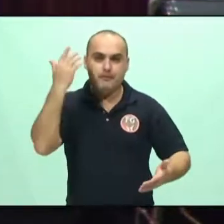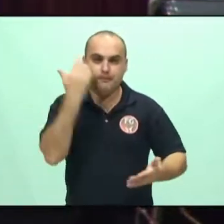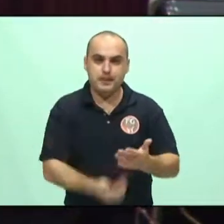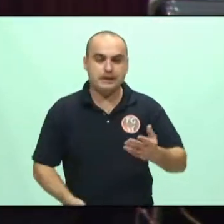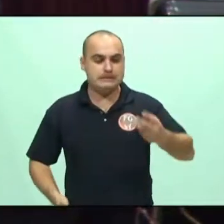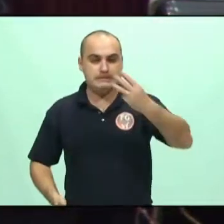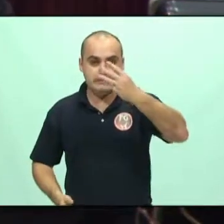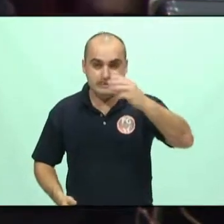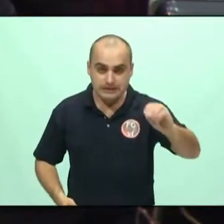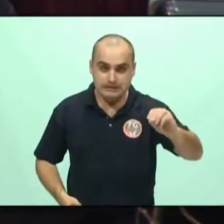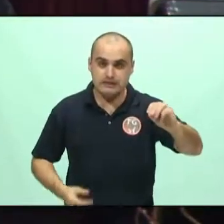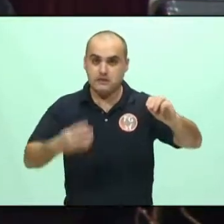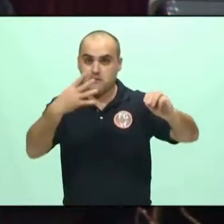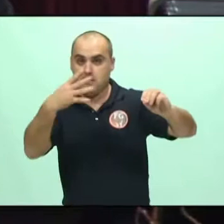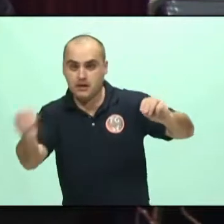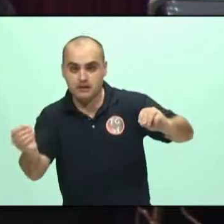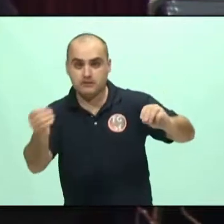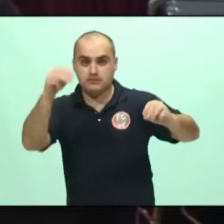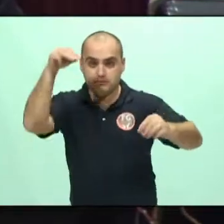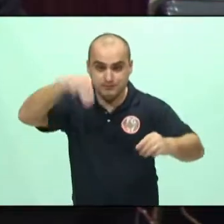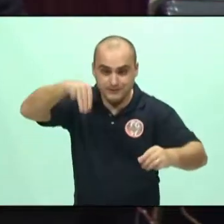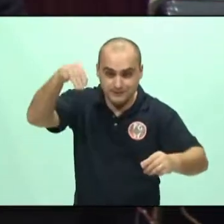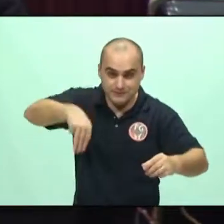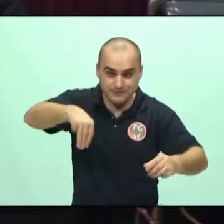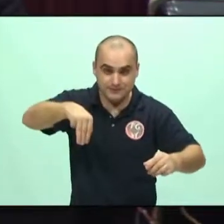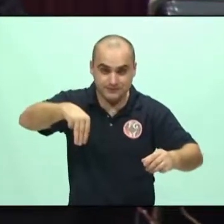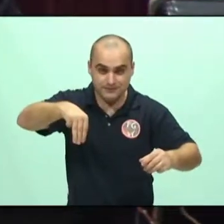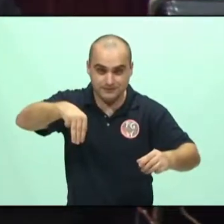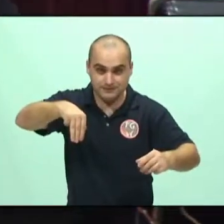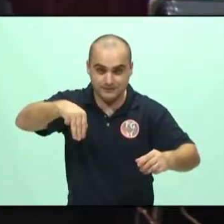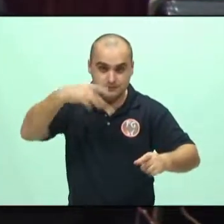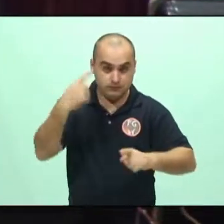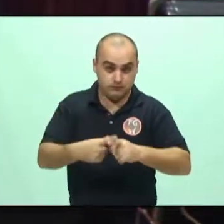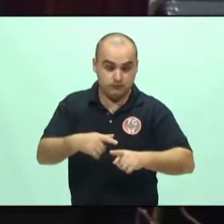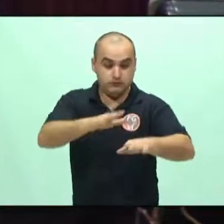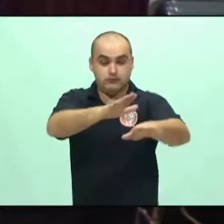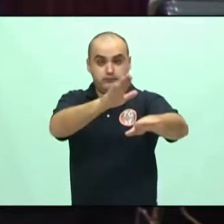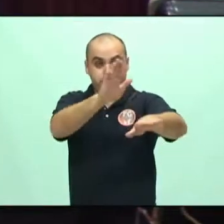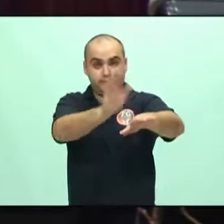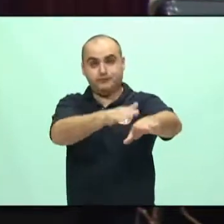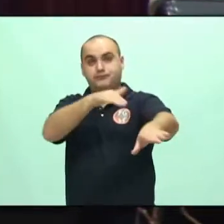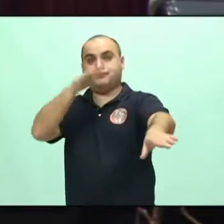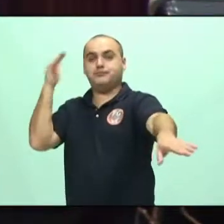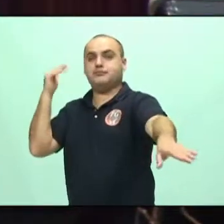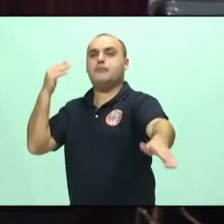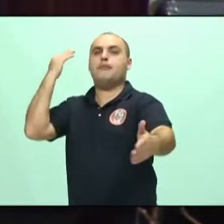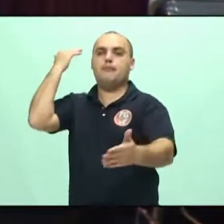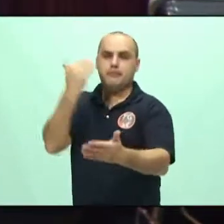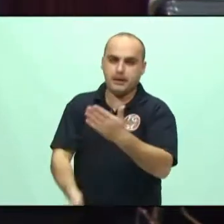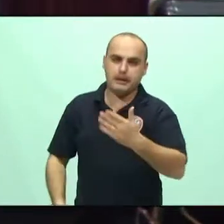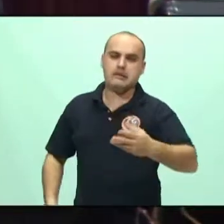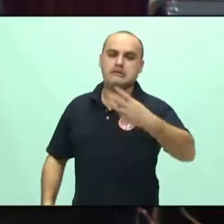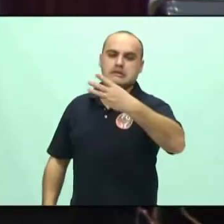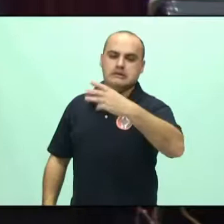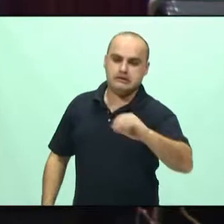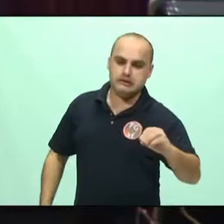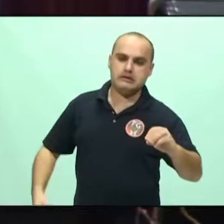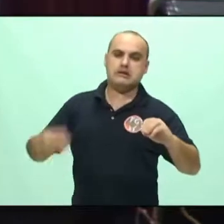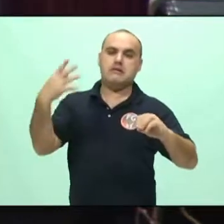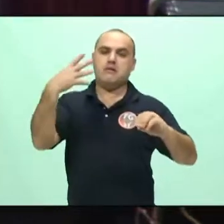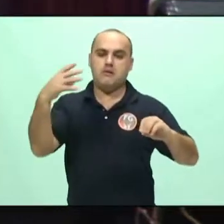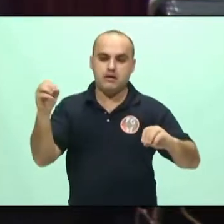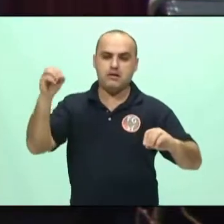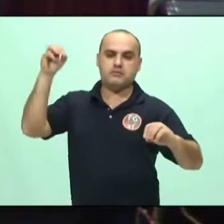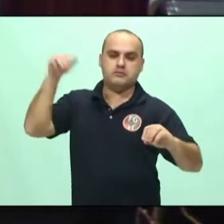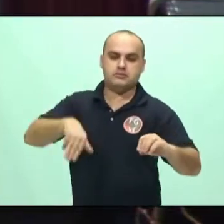minutos de vida porque quando nós estamos preso no trânsito Nós perdemos 30 40 minutos